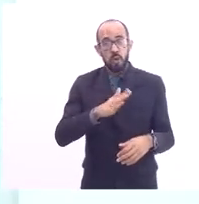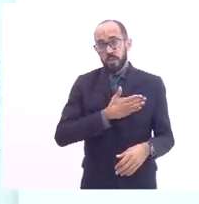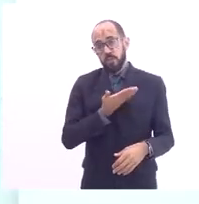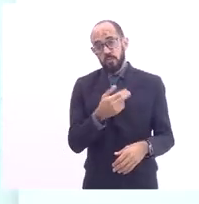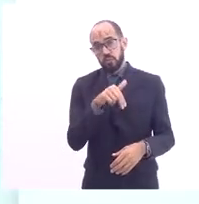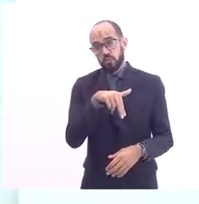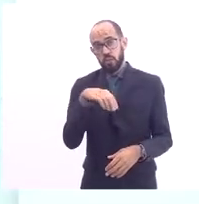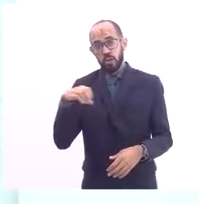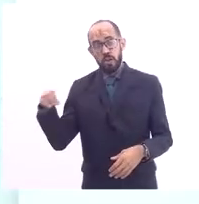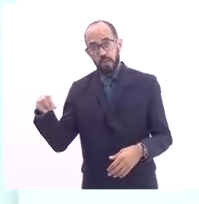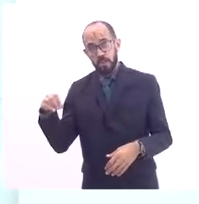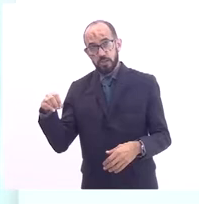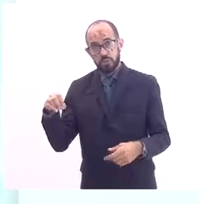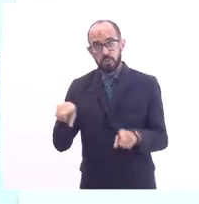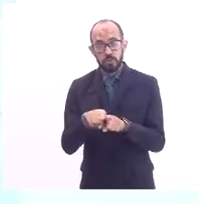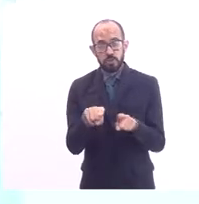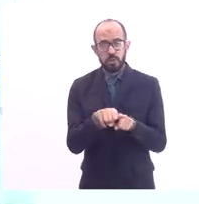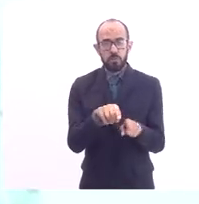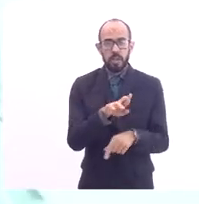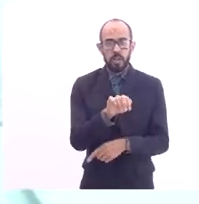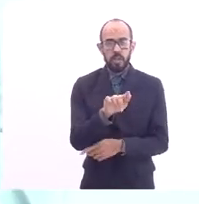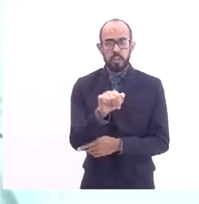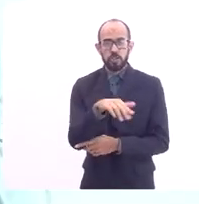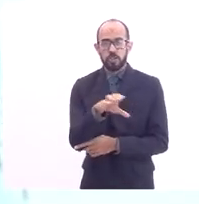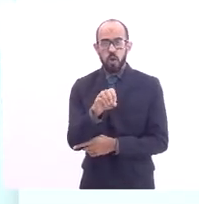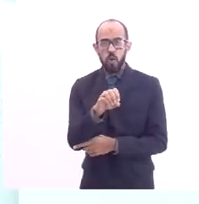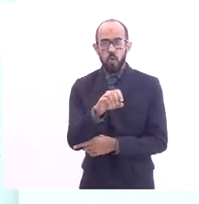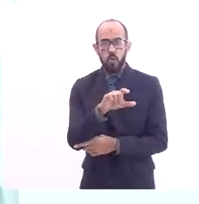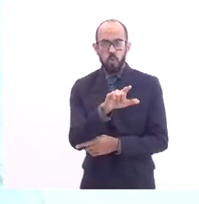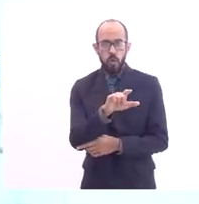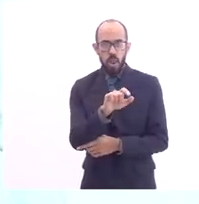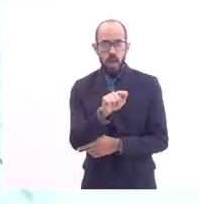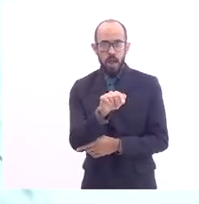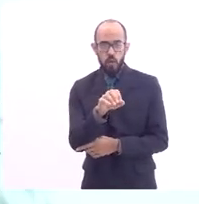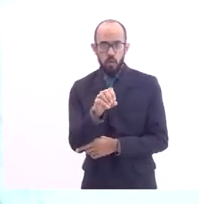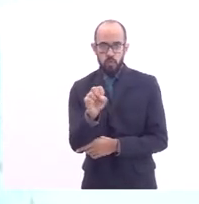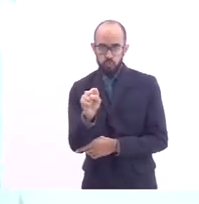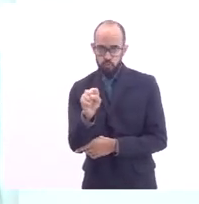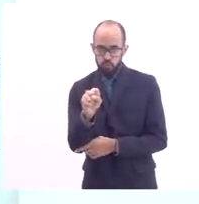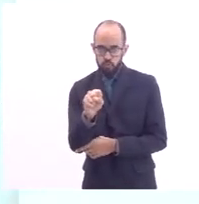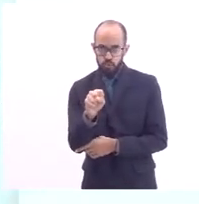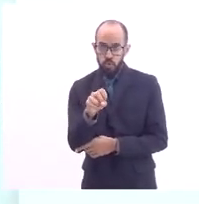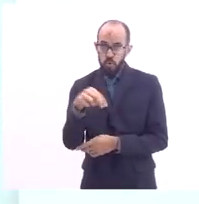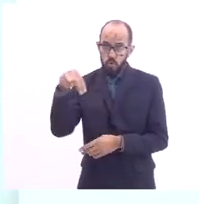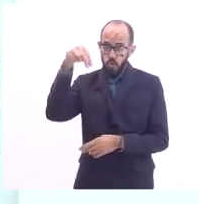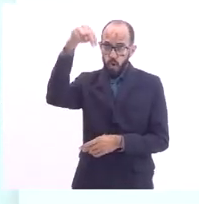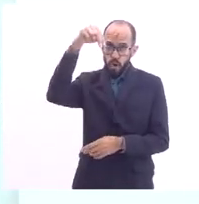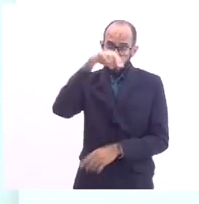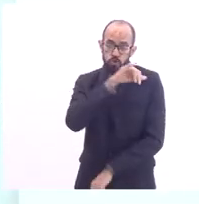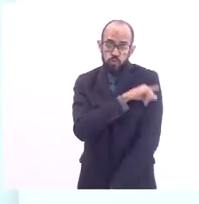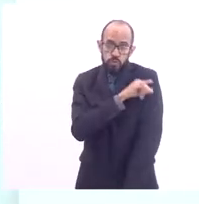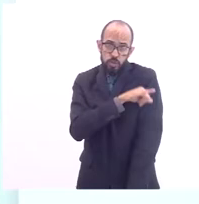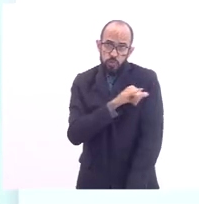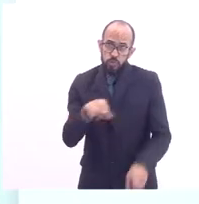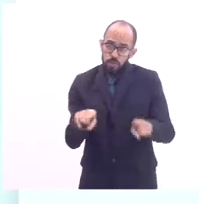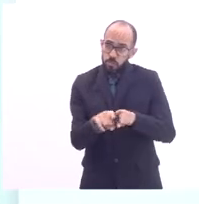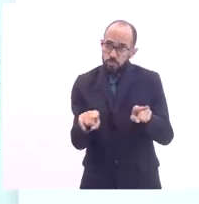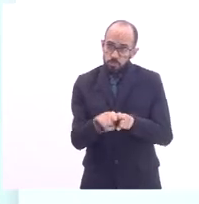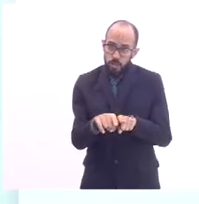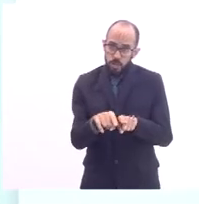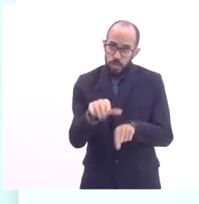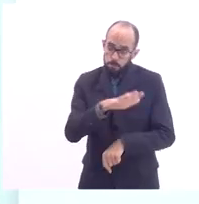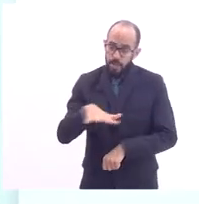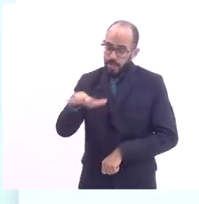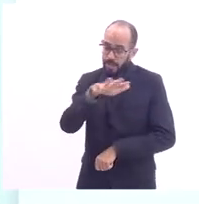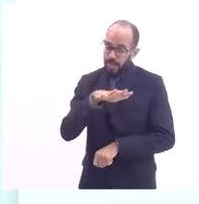alguma coisa em relação à região dos Lagos. Temos recebido muita reclamação em relação ao Norte Fluminense, ou seja, mercados que não são